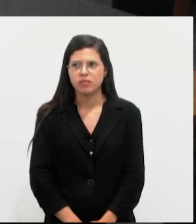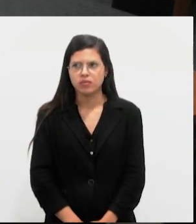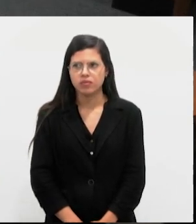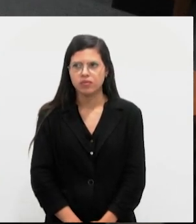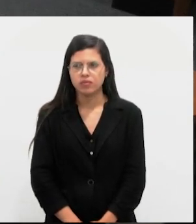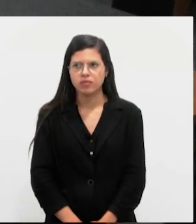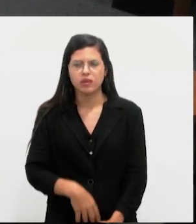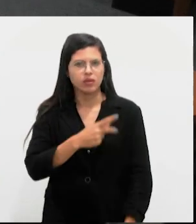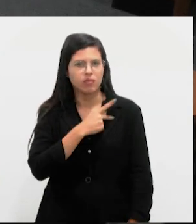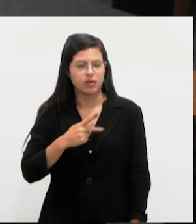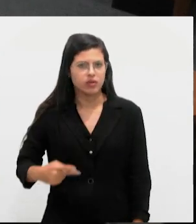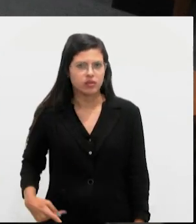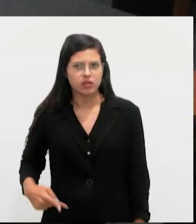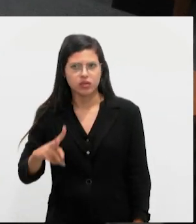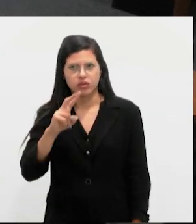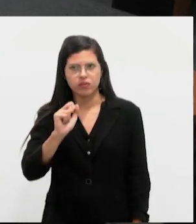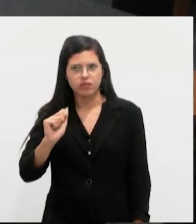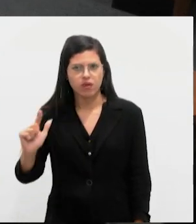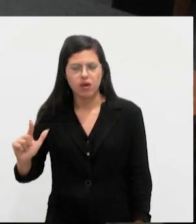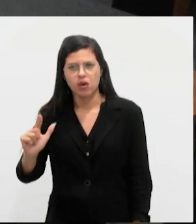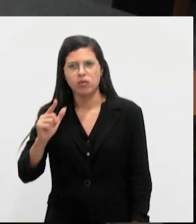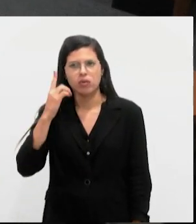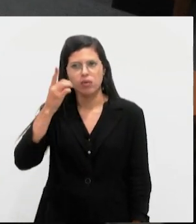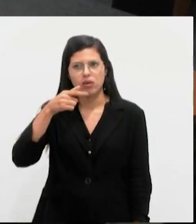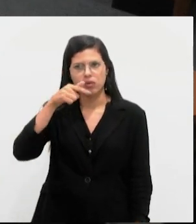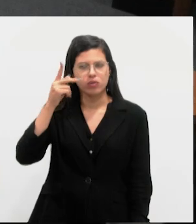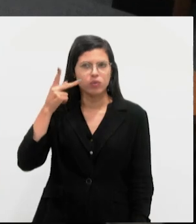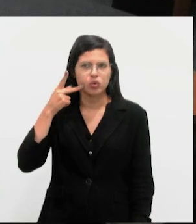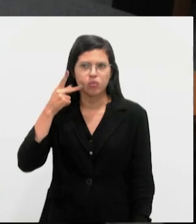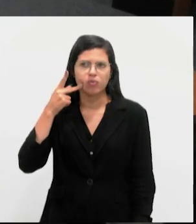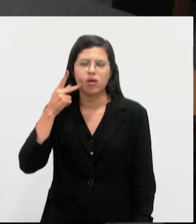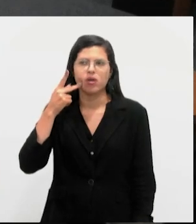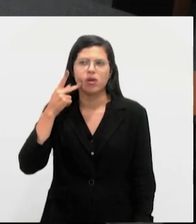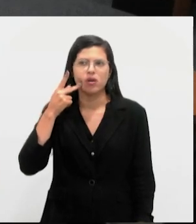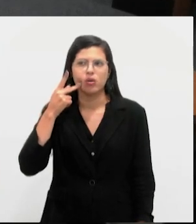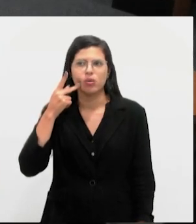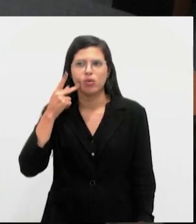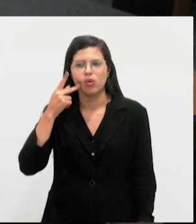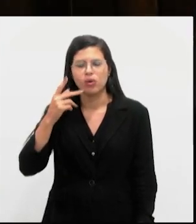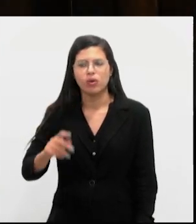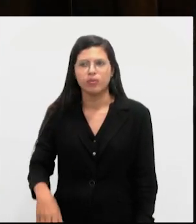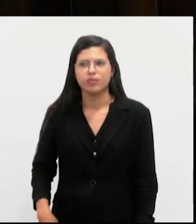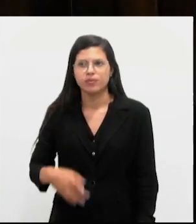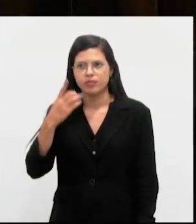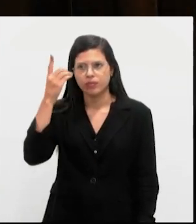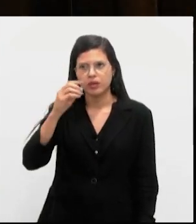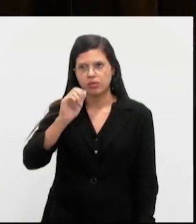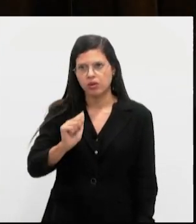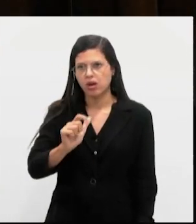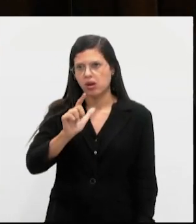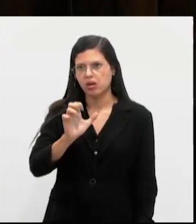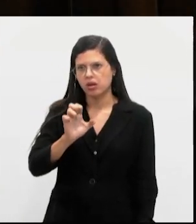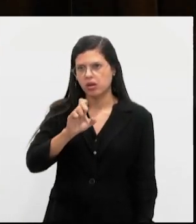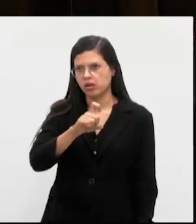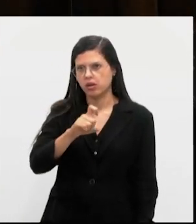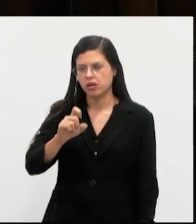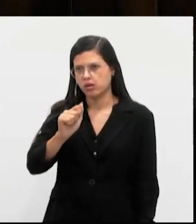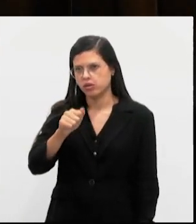Presidente Val, Luiz Paulo, Marquinhos, Quinoploc, a todos presentes.